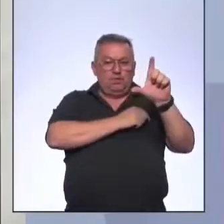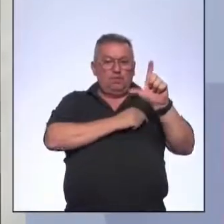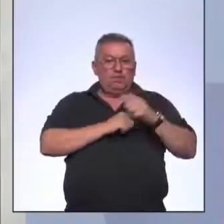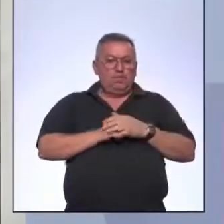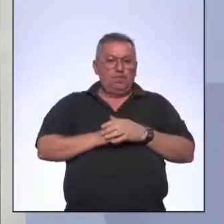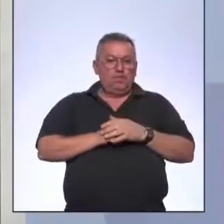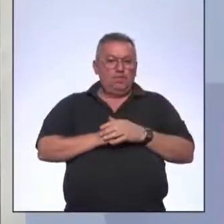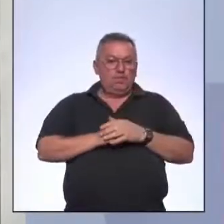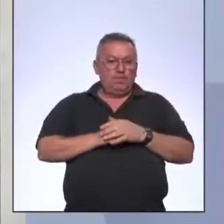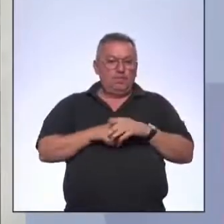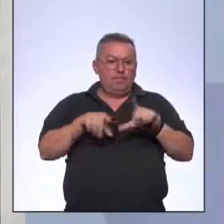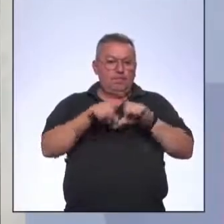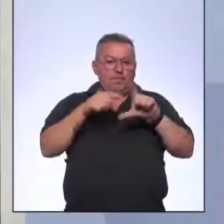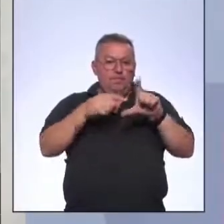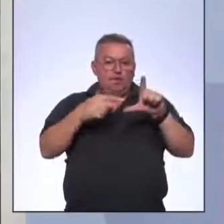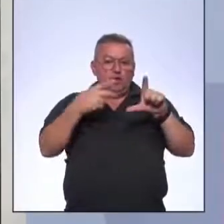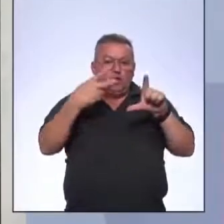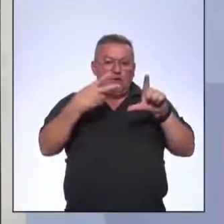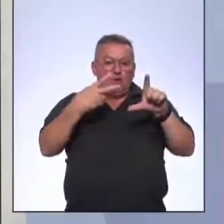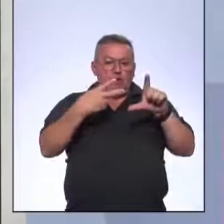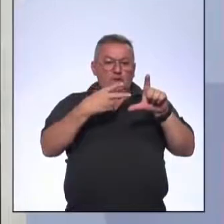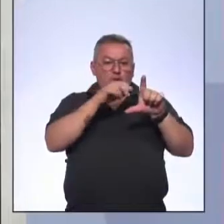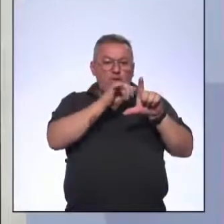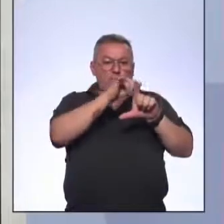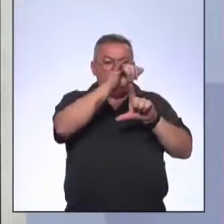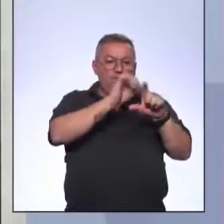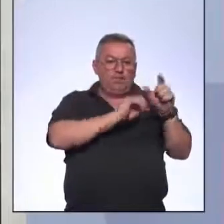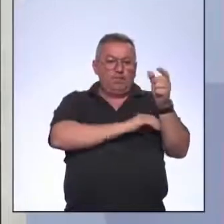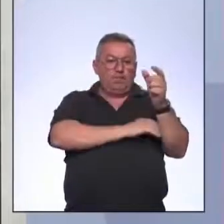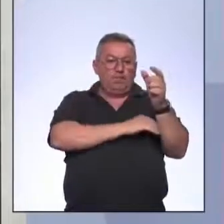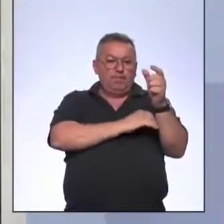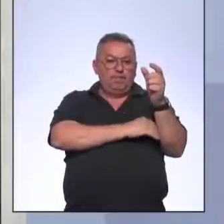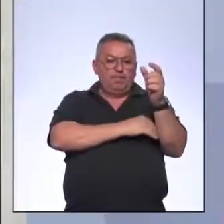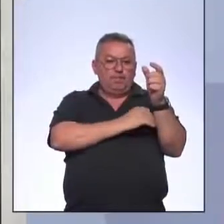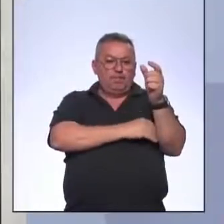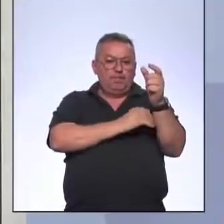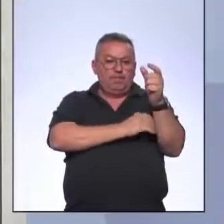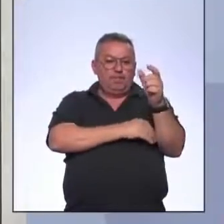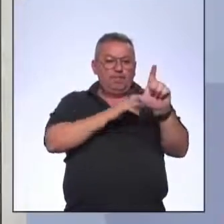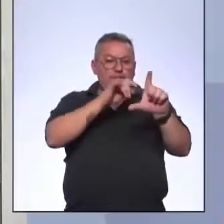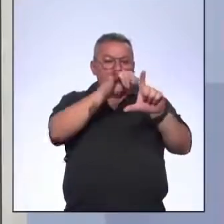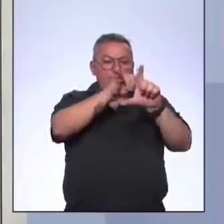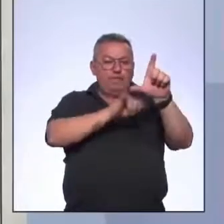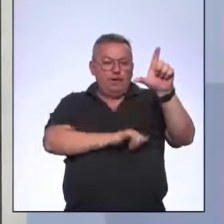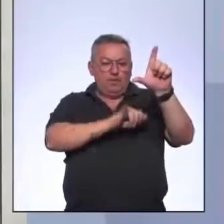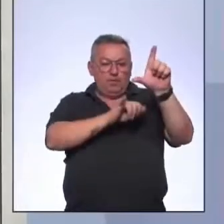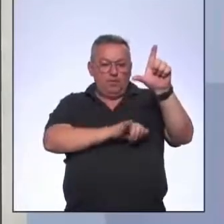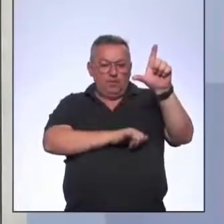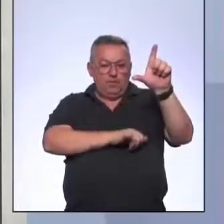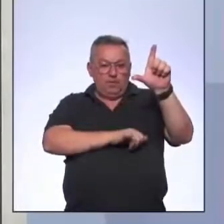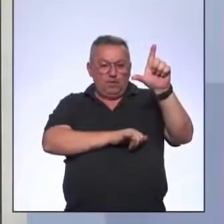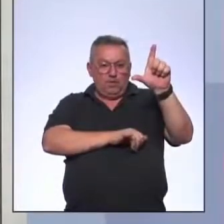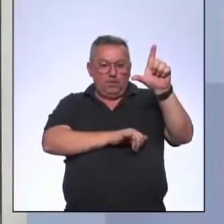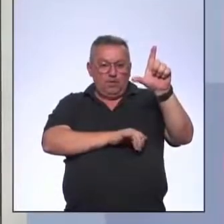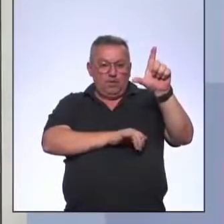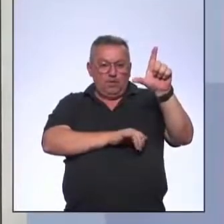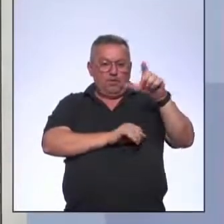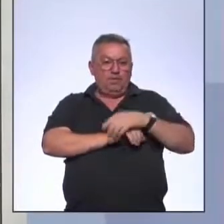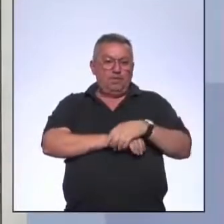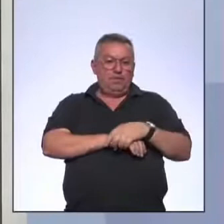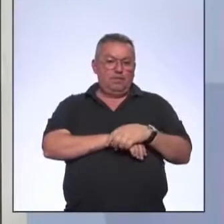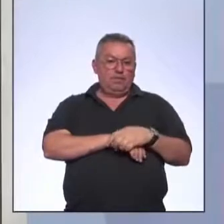x e menos 21 Y então eu vou fazer a projeção aqui até a gente chegar no menos